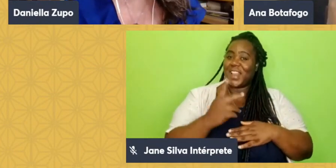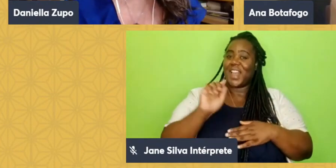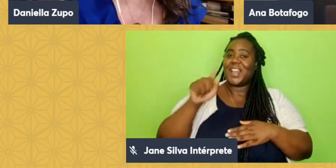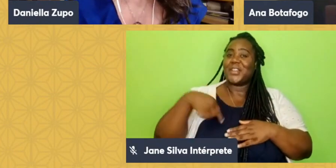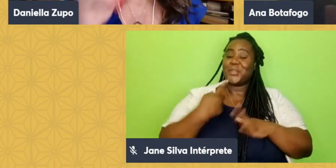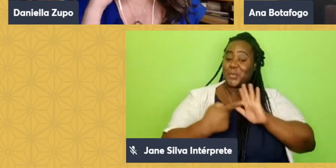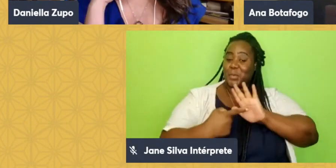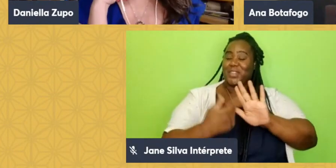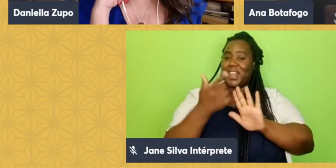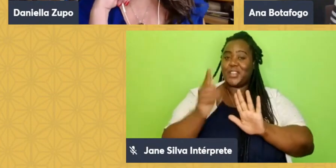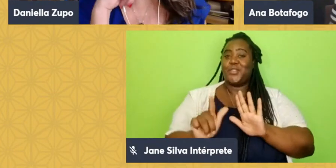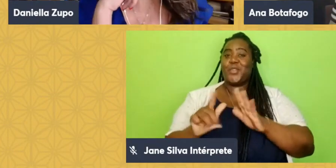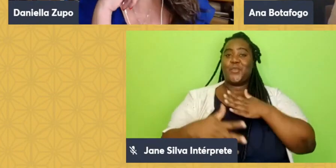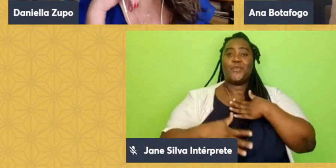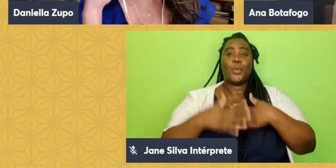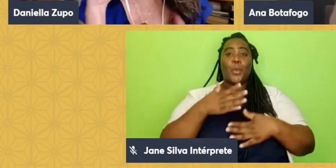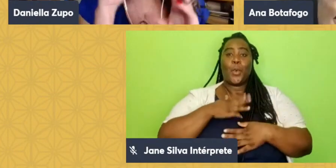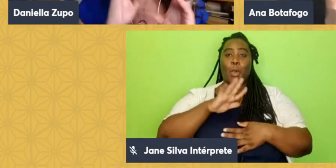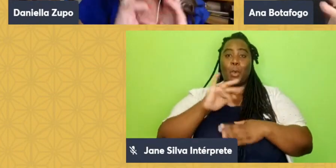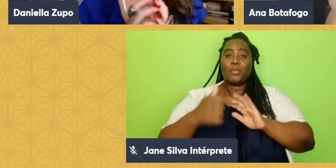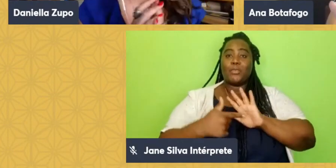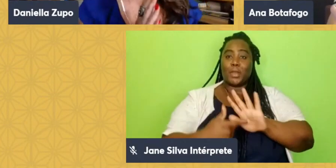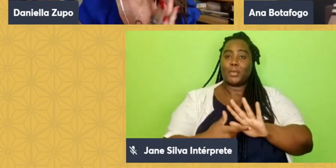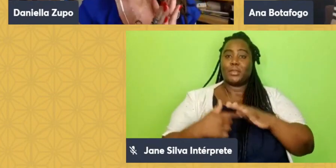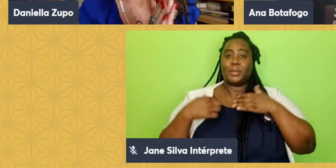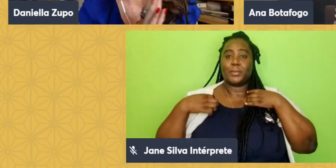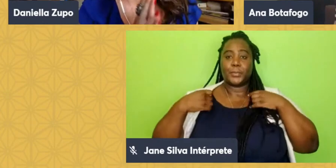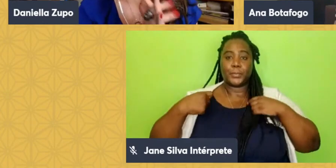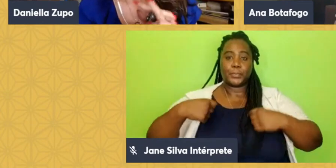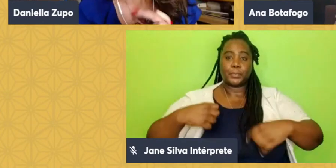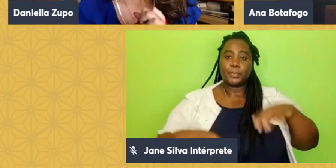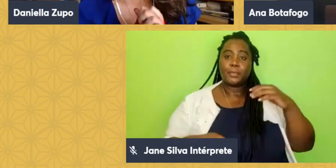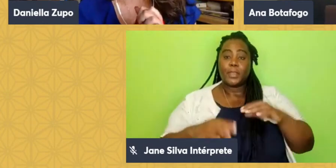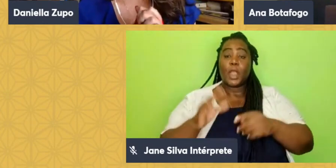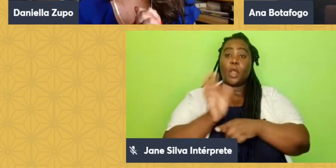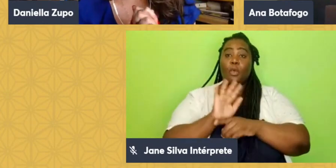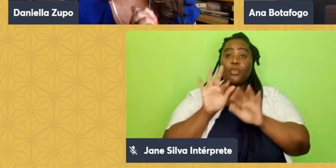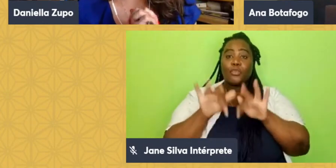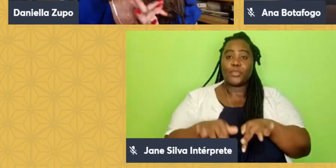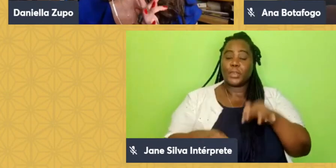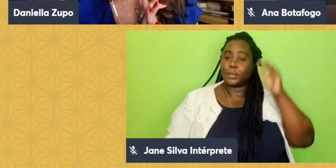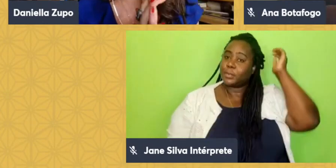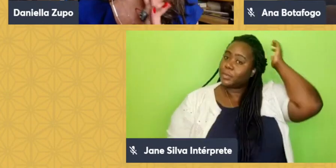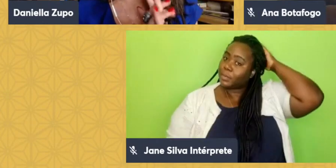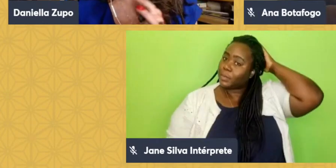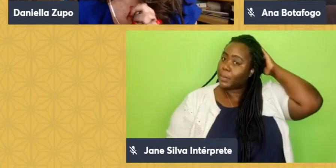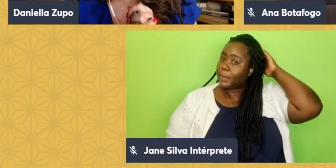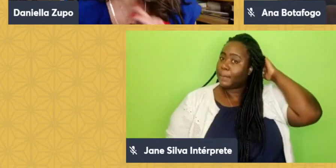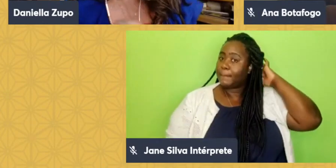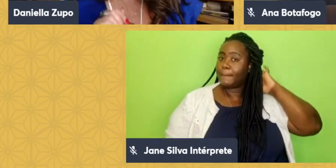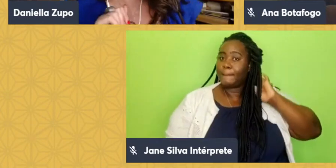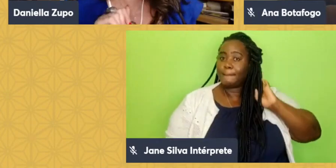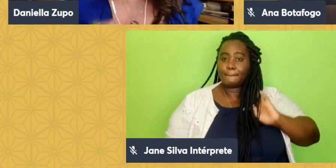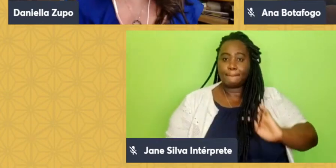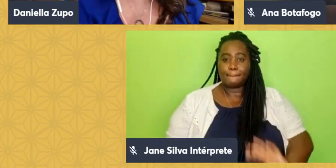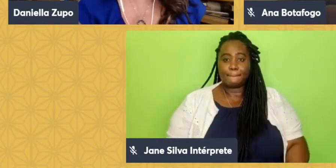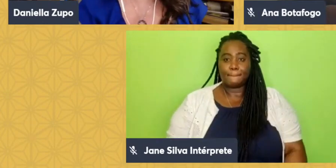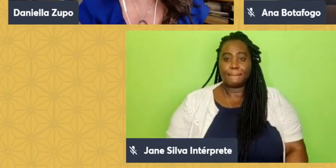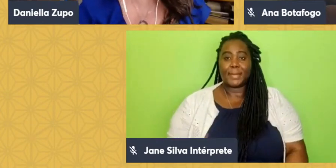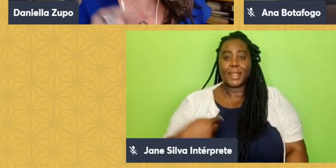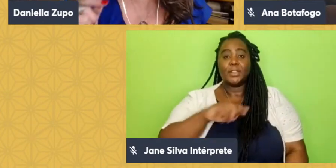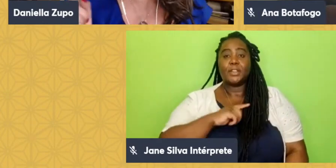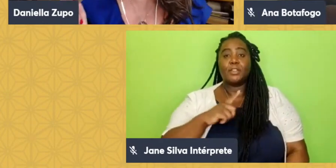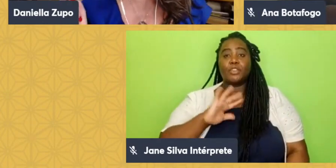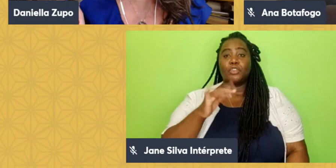mais um trechinho ocorra Vamos colocar mas a cena final já tô indo não a gente tem aqui deixa eu só